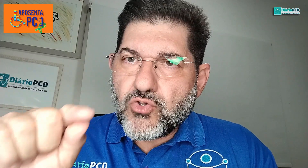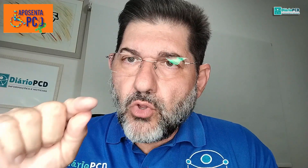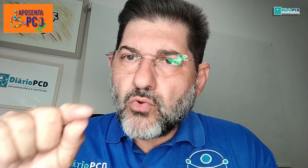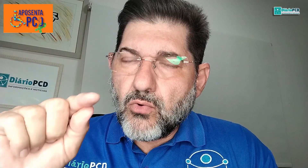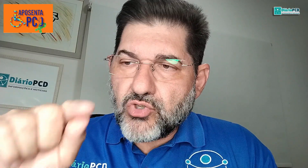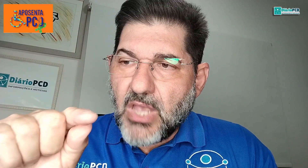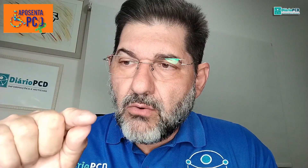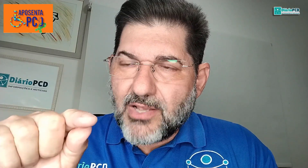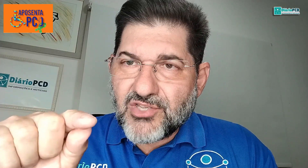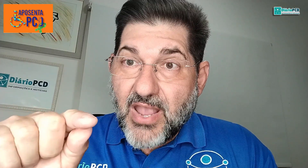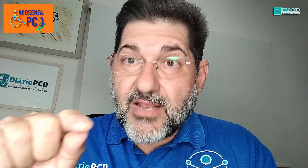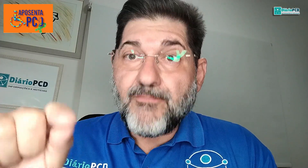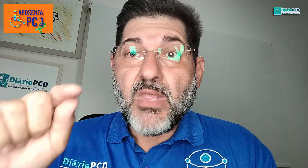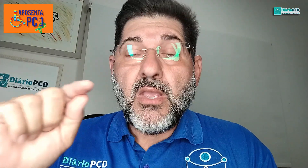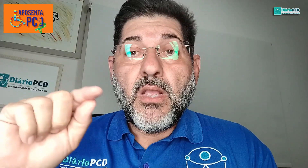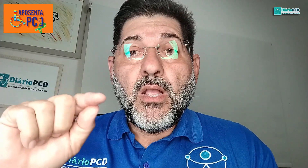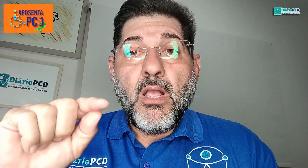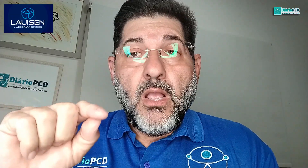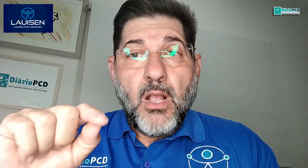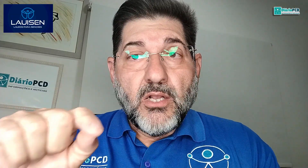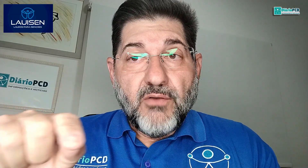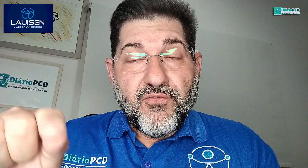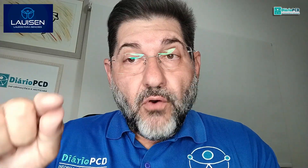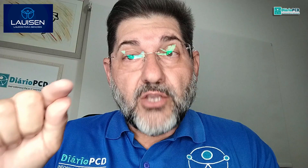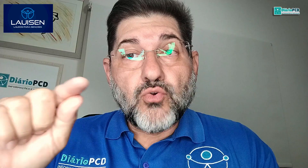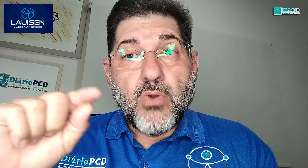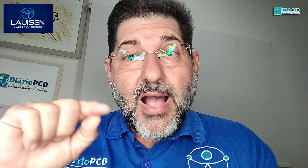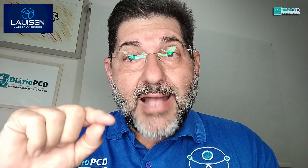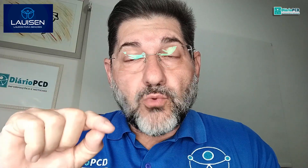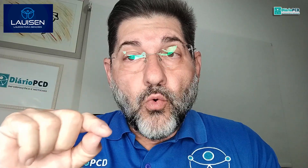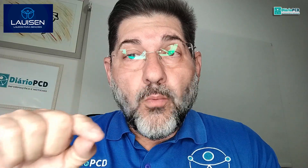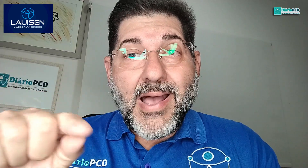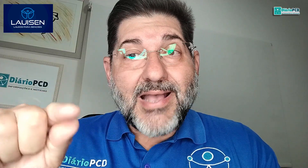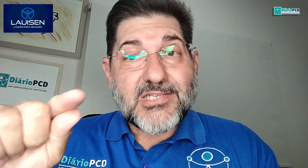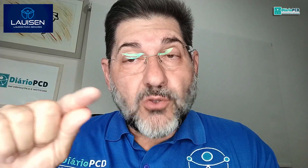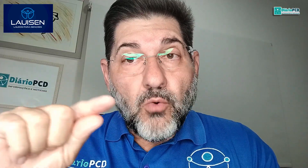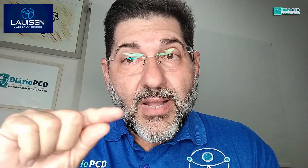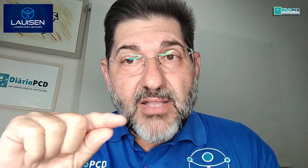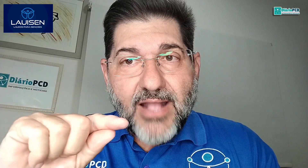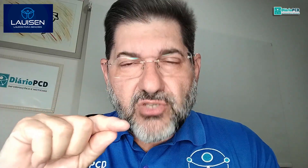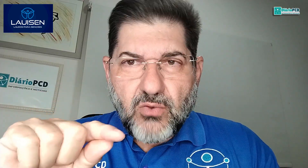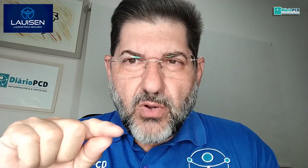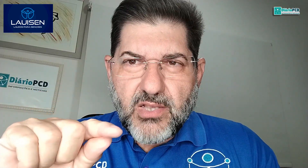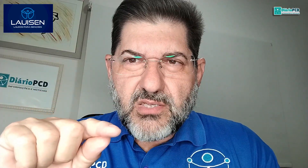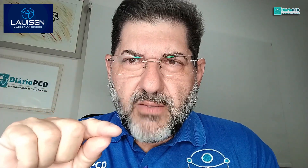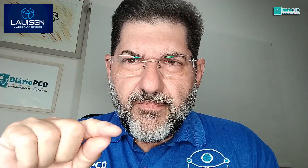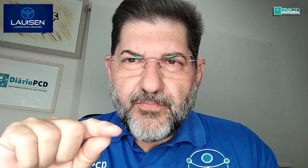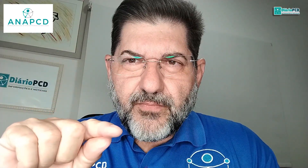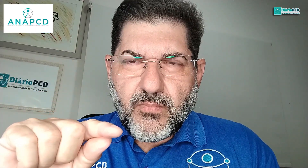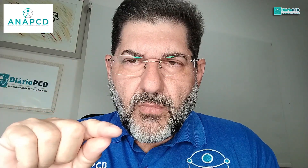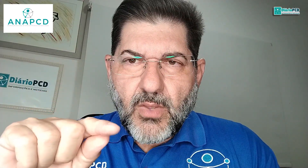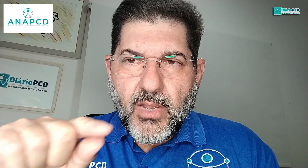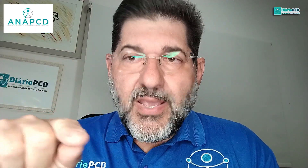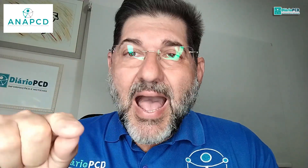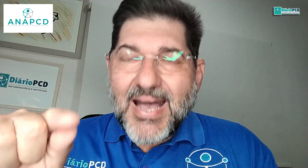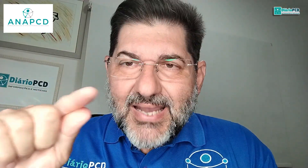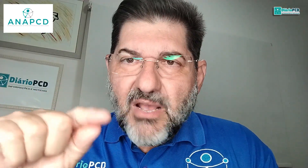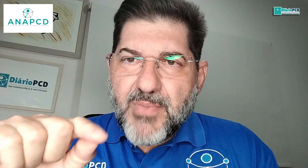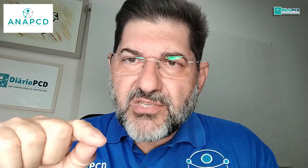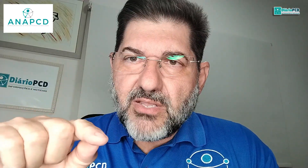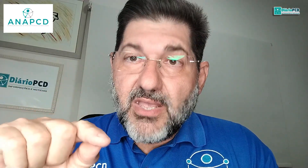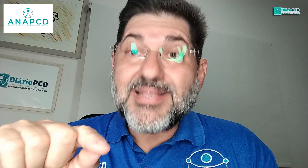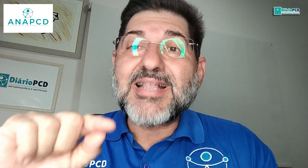Acompanhe o que disse o Dr. Lucélio Lacerda. Foi julgado um mandado de segurança e